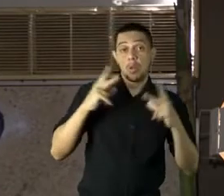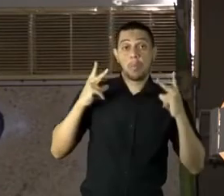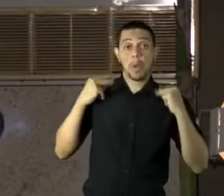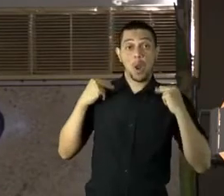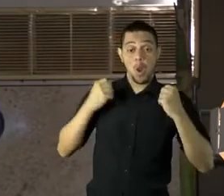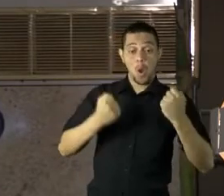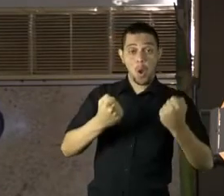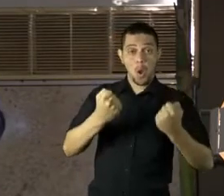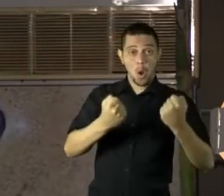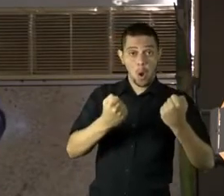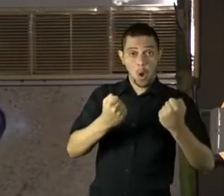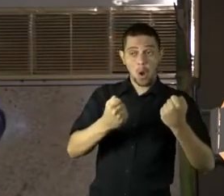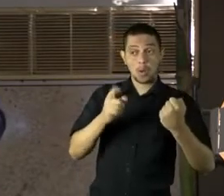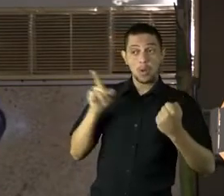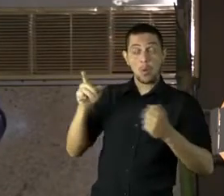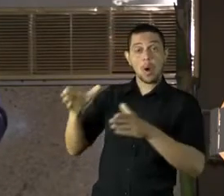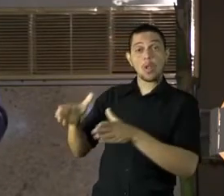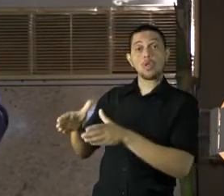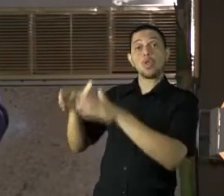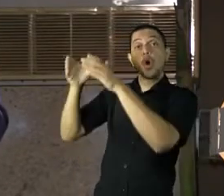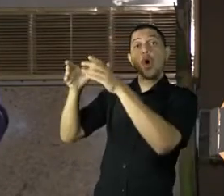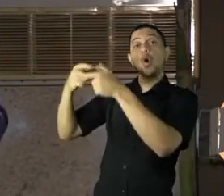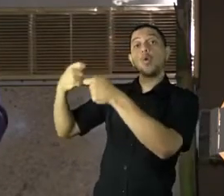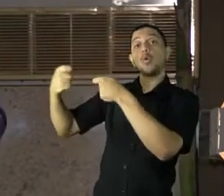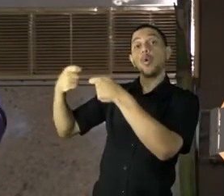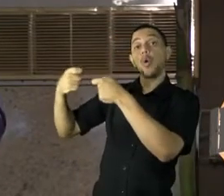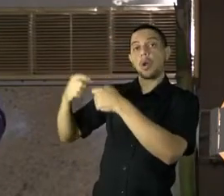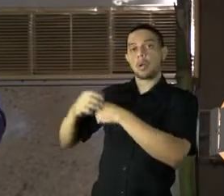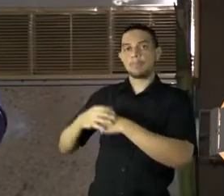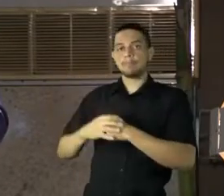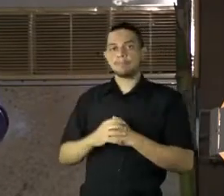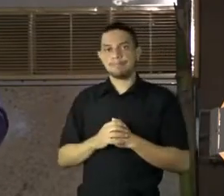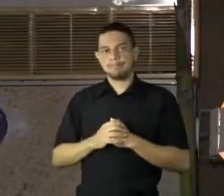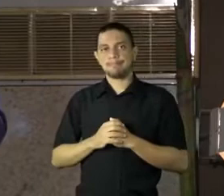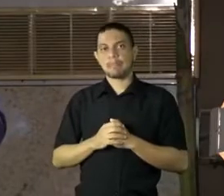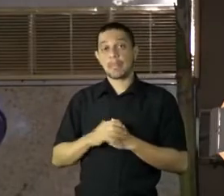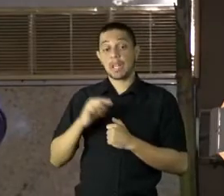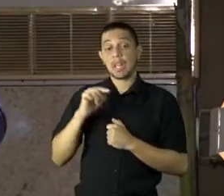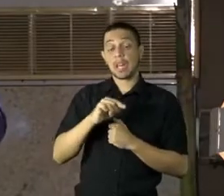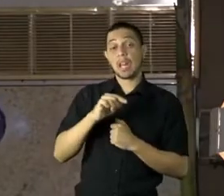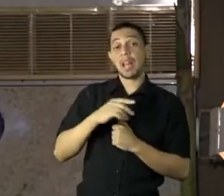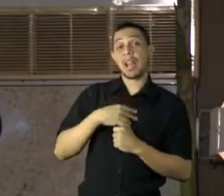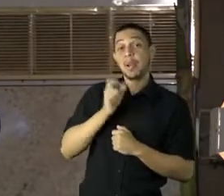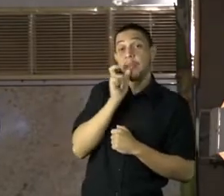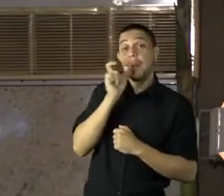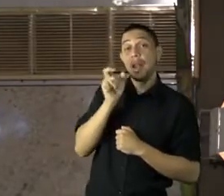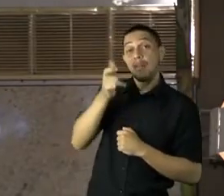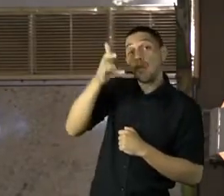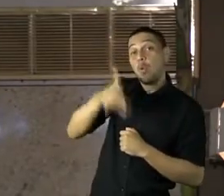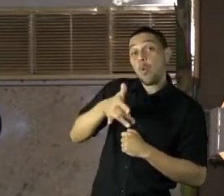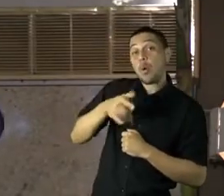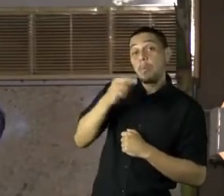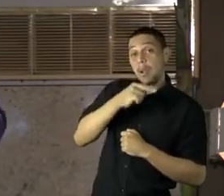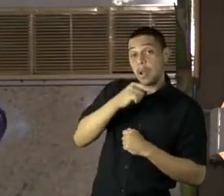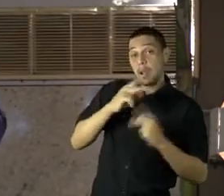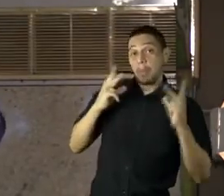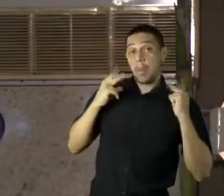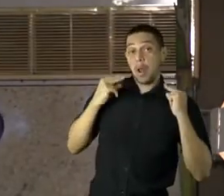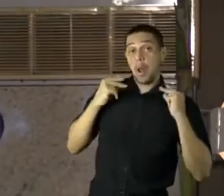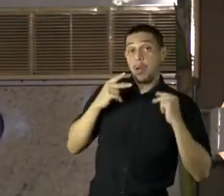controle com a torre de controle o e as últimas palavras daquele piloto foram as seguintes